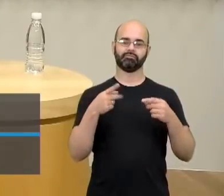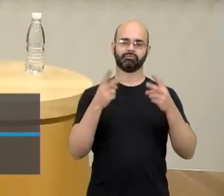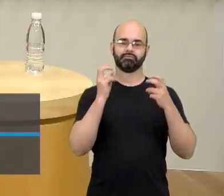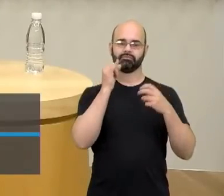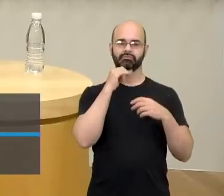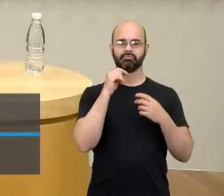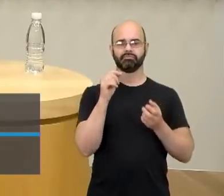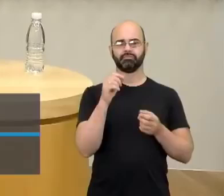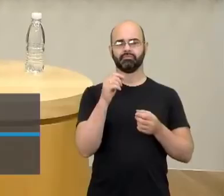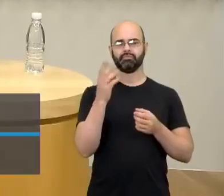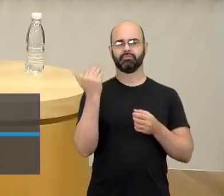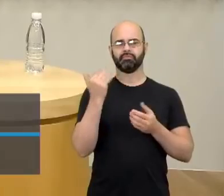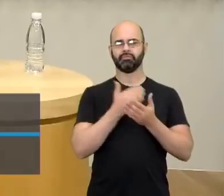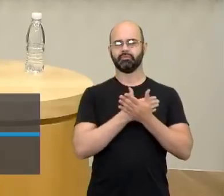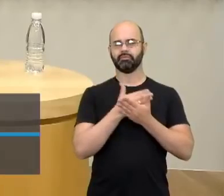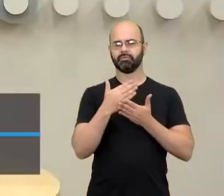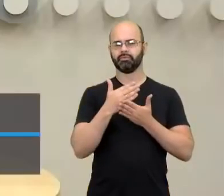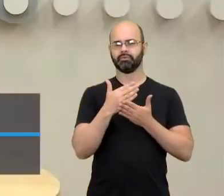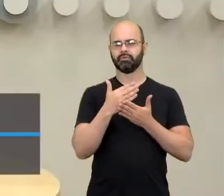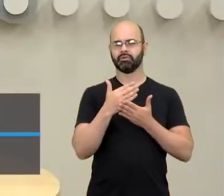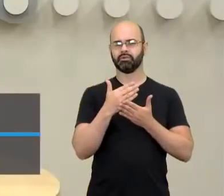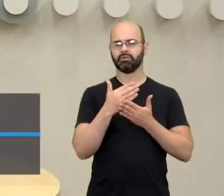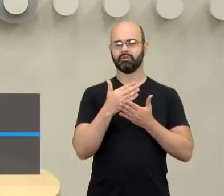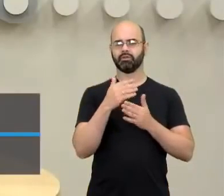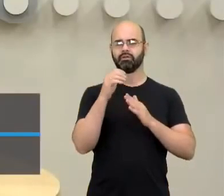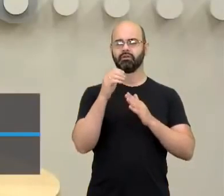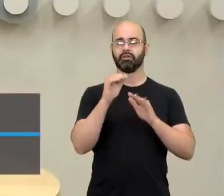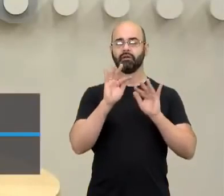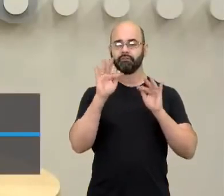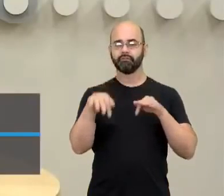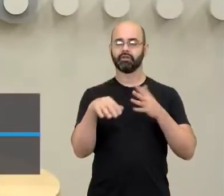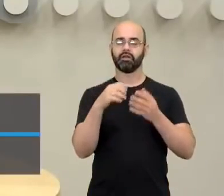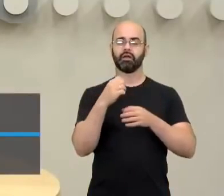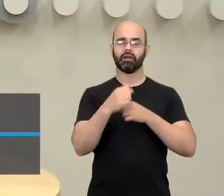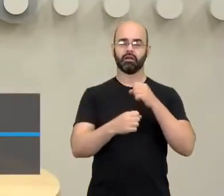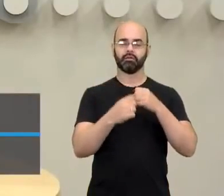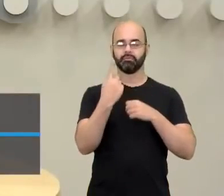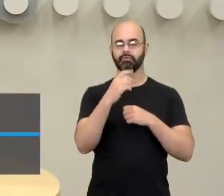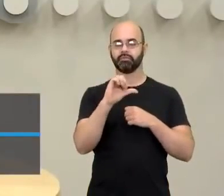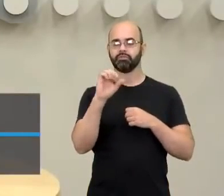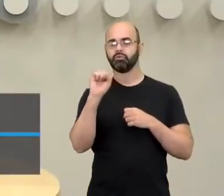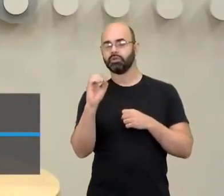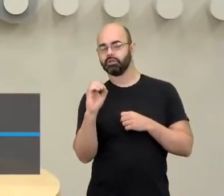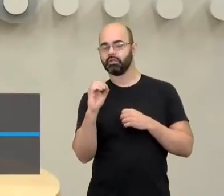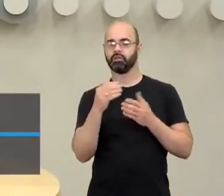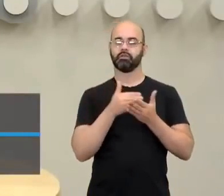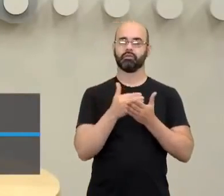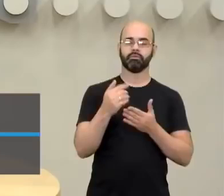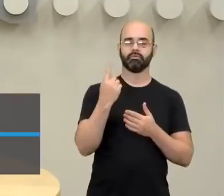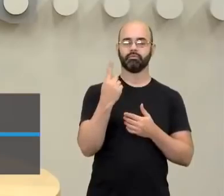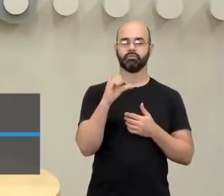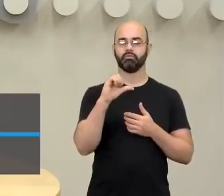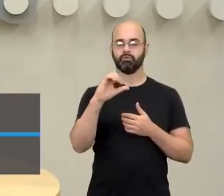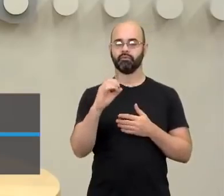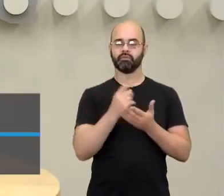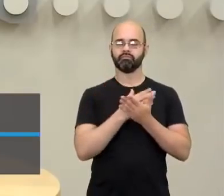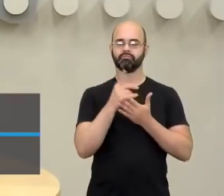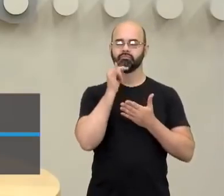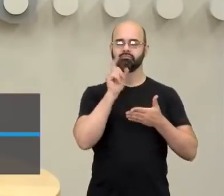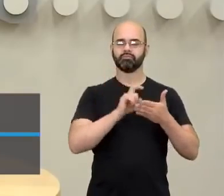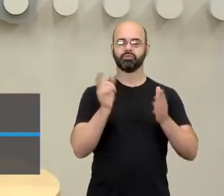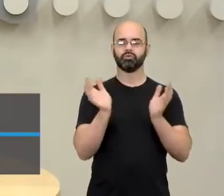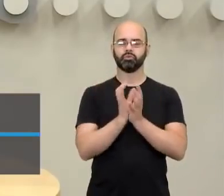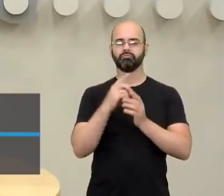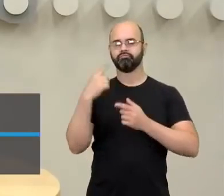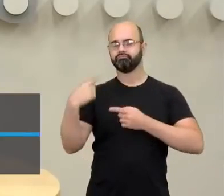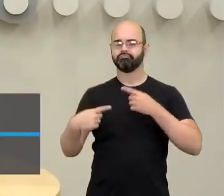anos 80, começo dos anos 90, né, que se começou a se ter um debate maior sobre a questão do grafite nas grandes